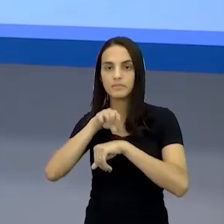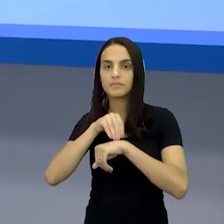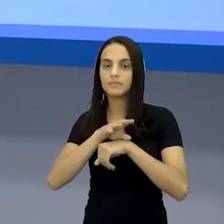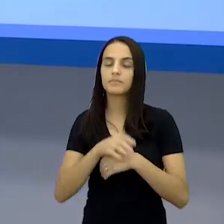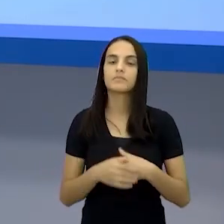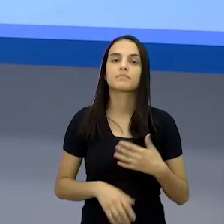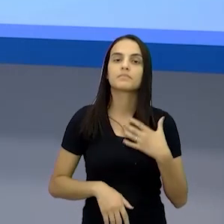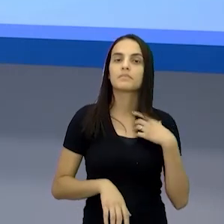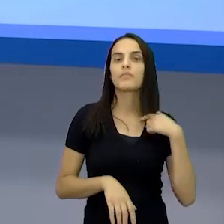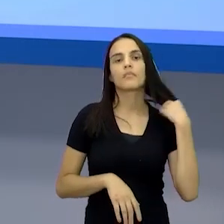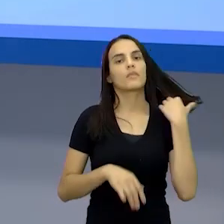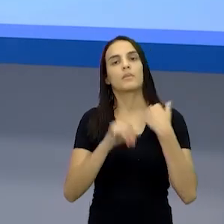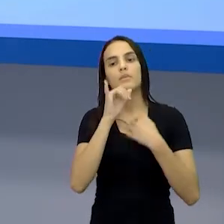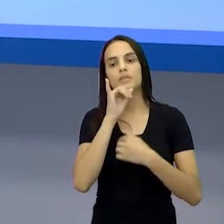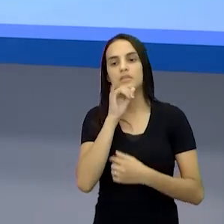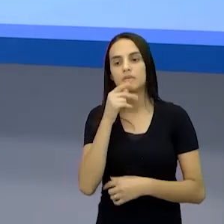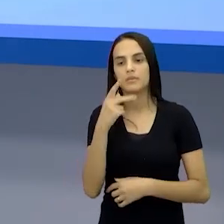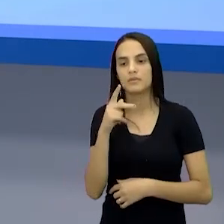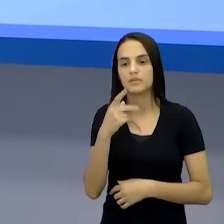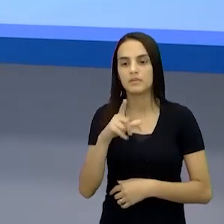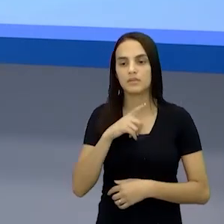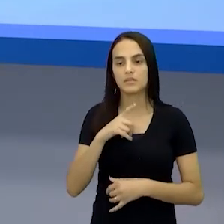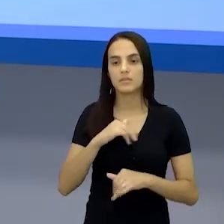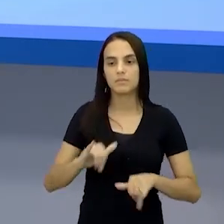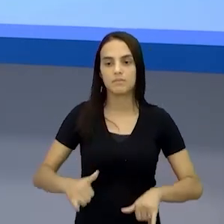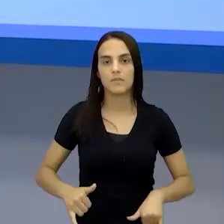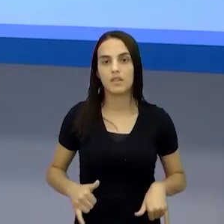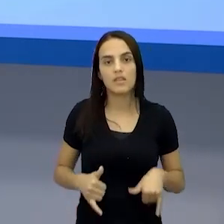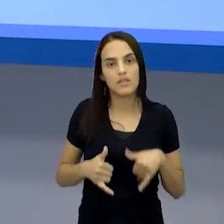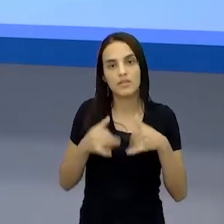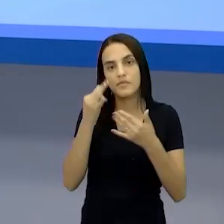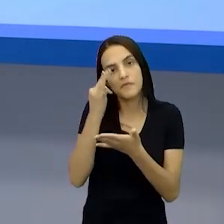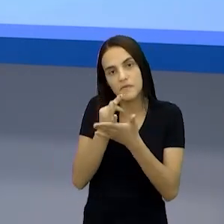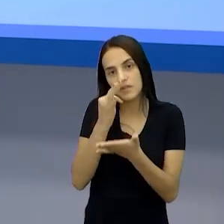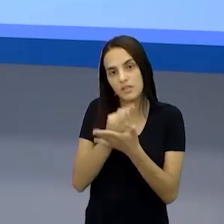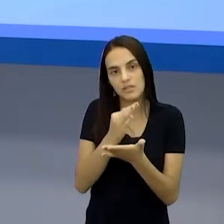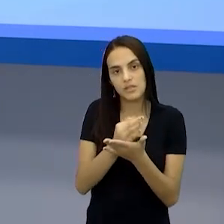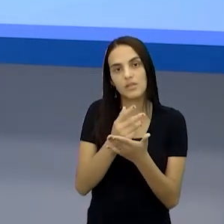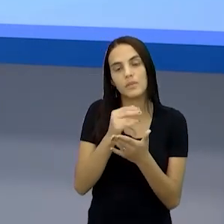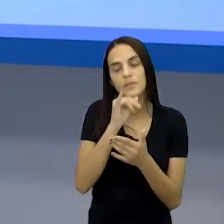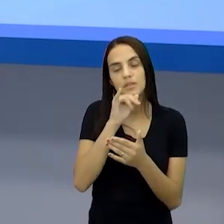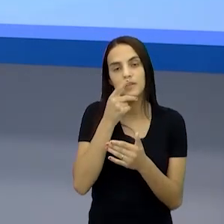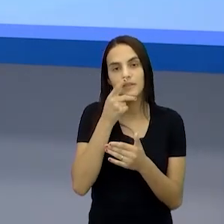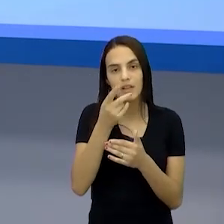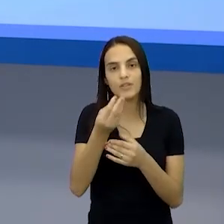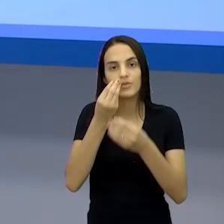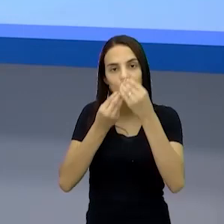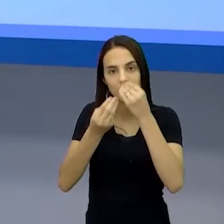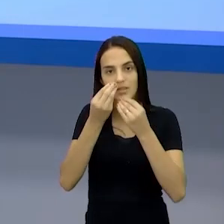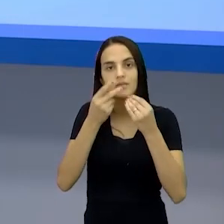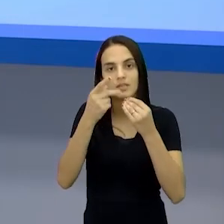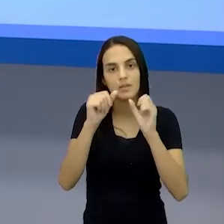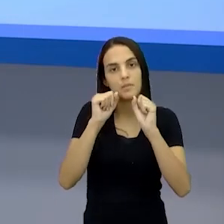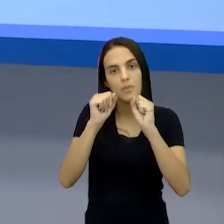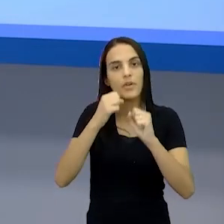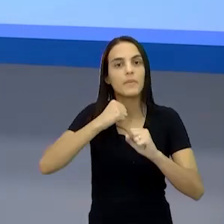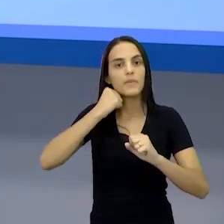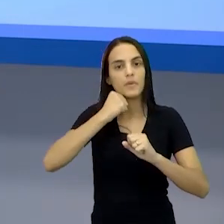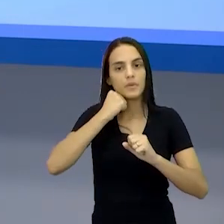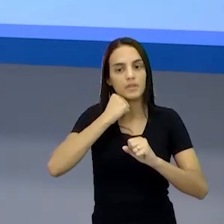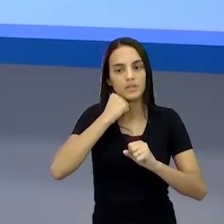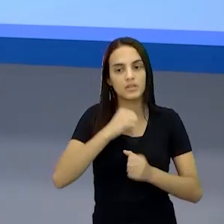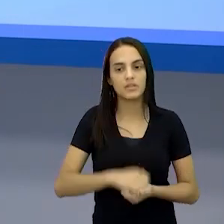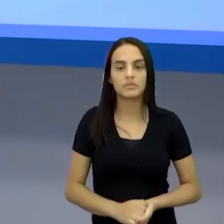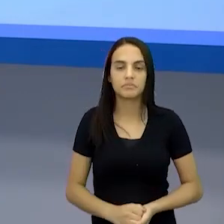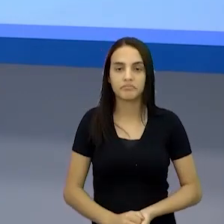tem, por exemplo, energia em física. Quando você fala de alimentação, você pode tratar aí em biologia,